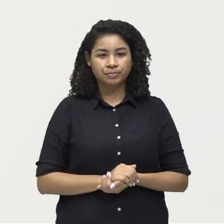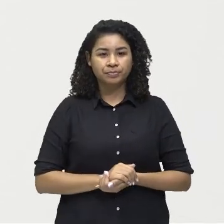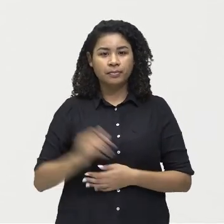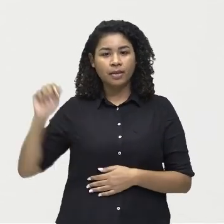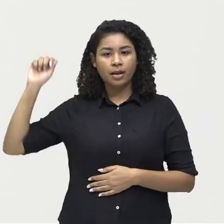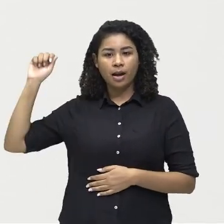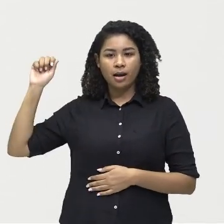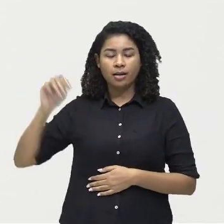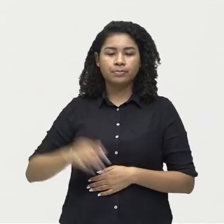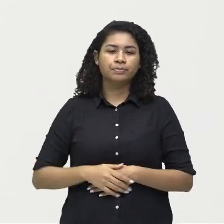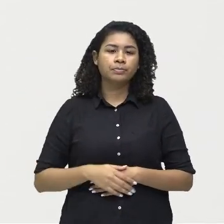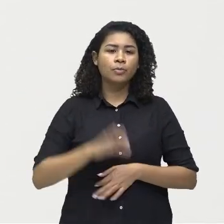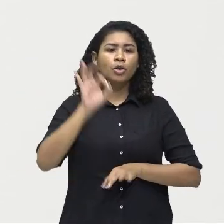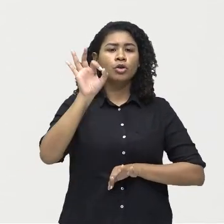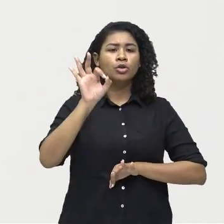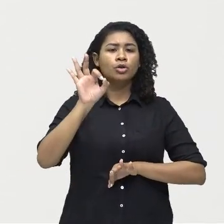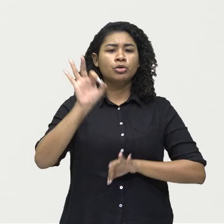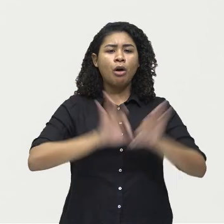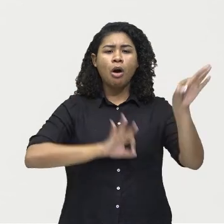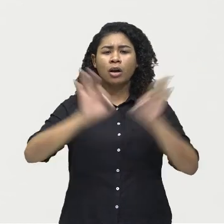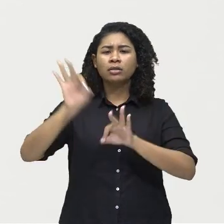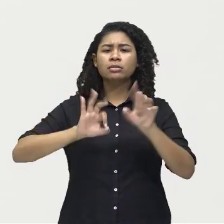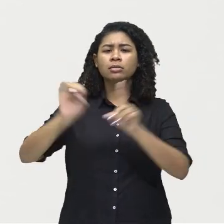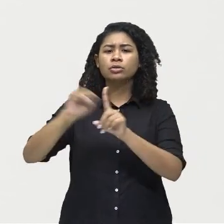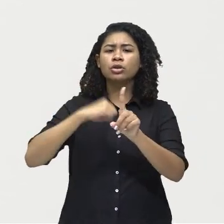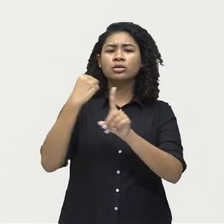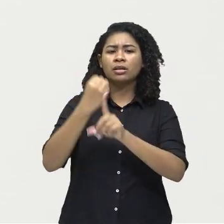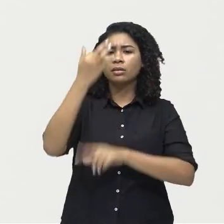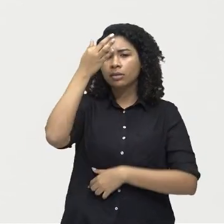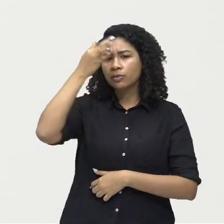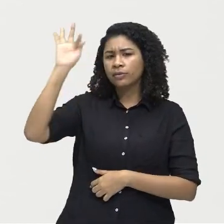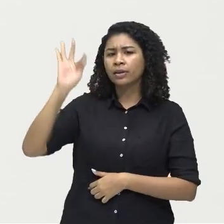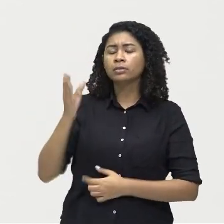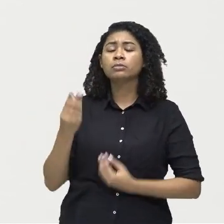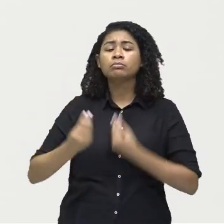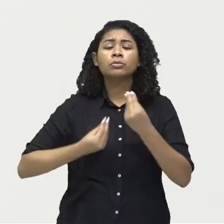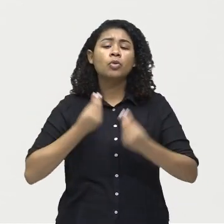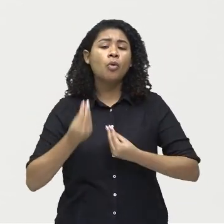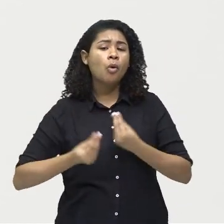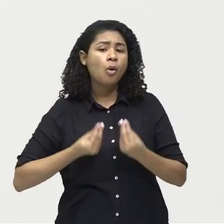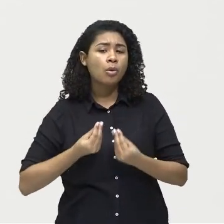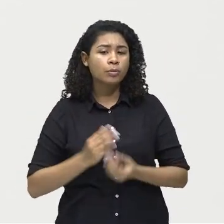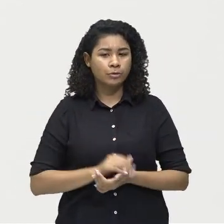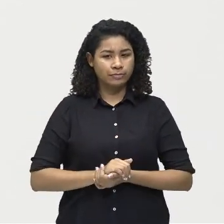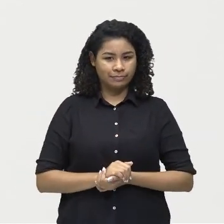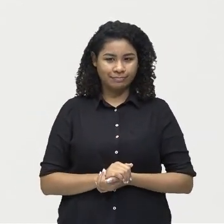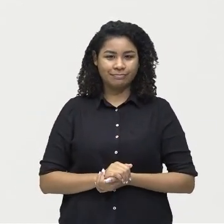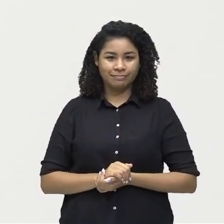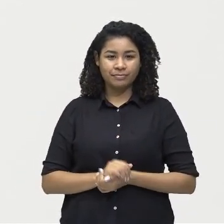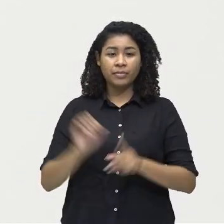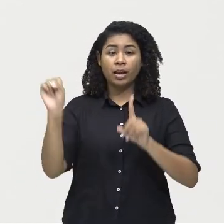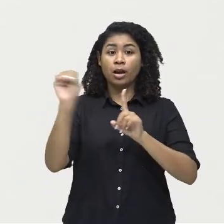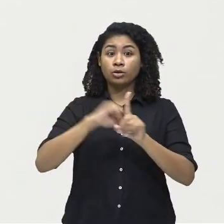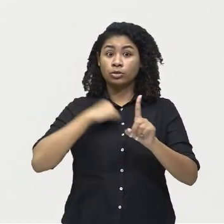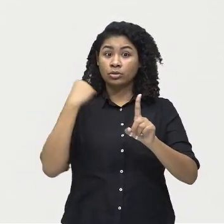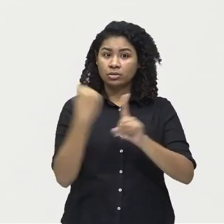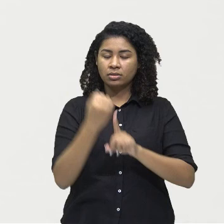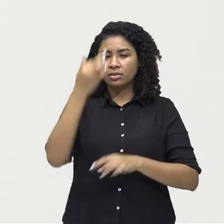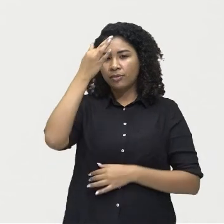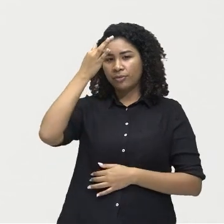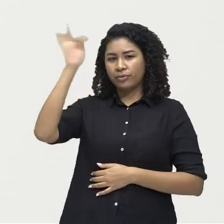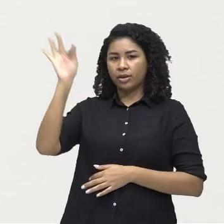estava dividida a sociedade francesa? Isso aqui está fácil, tá, gente? A sociedade francesa